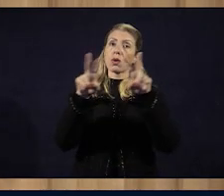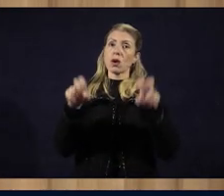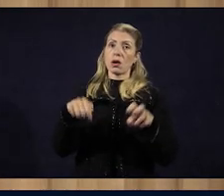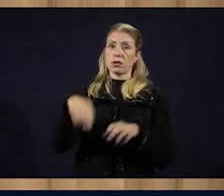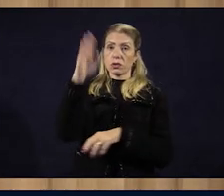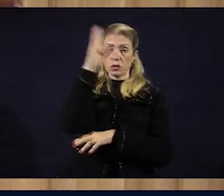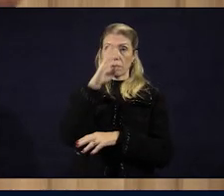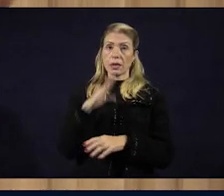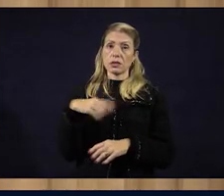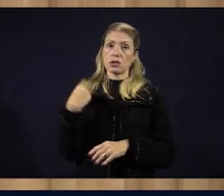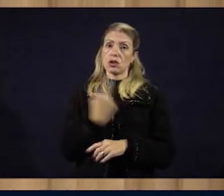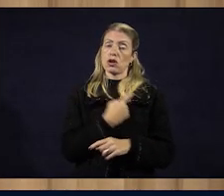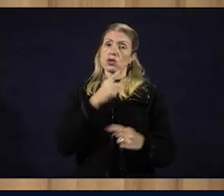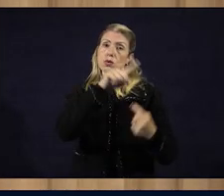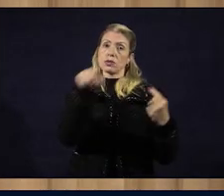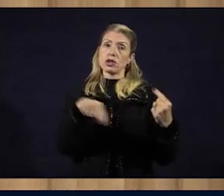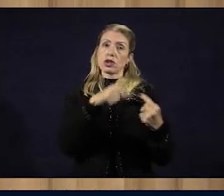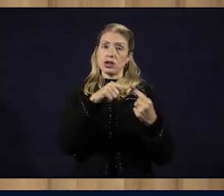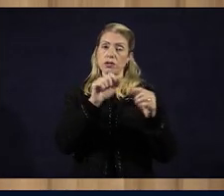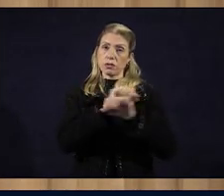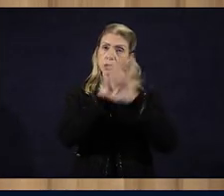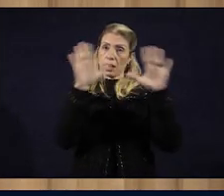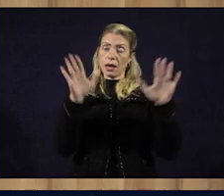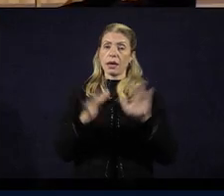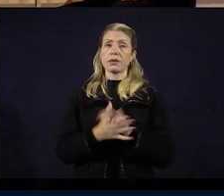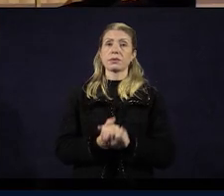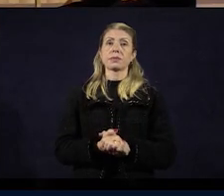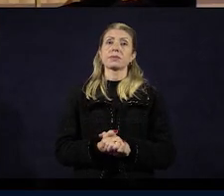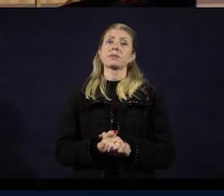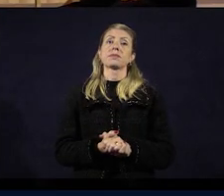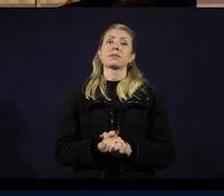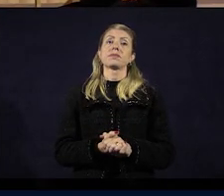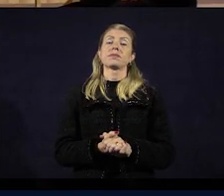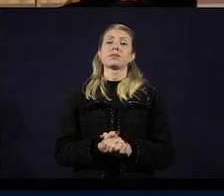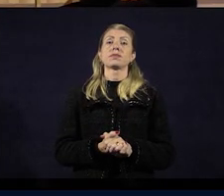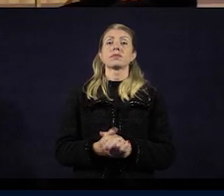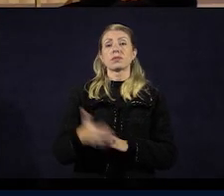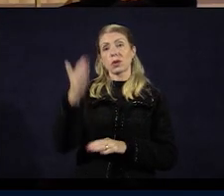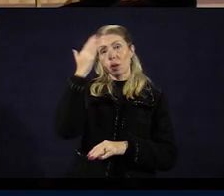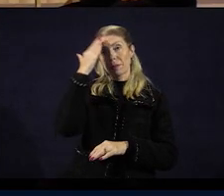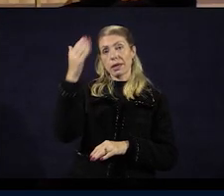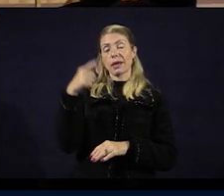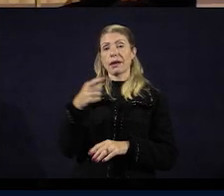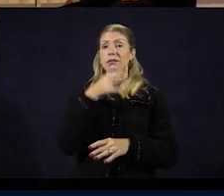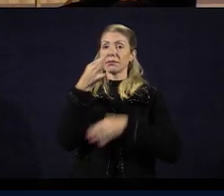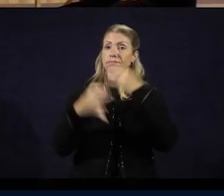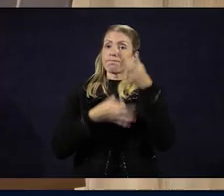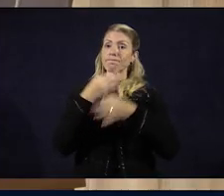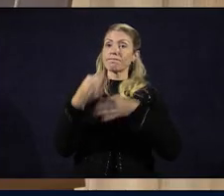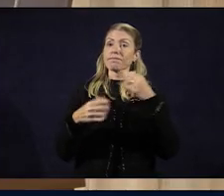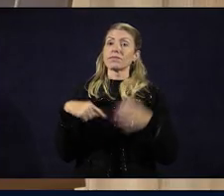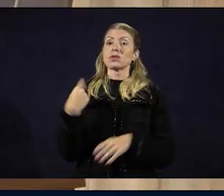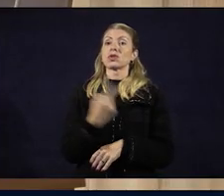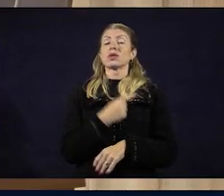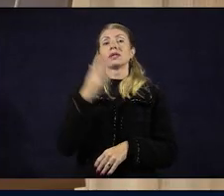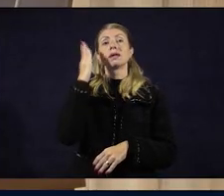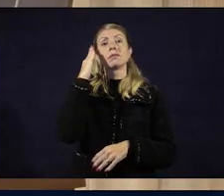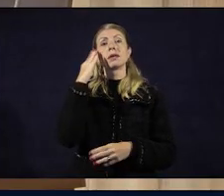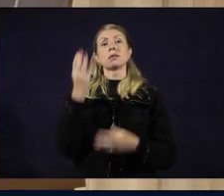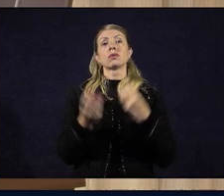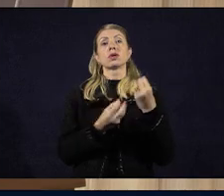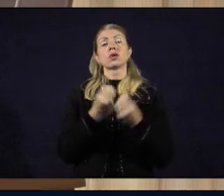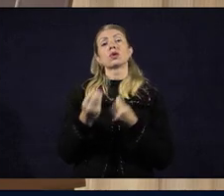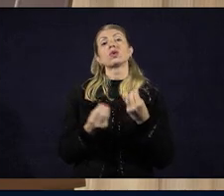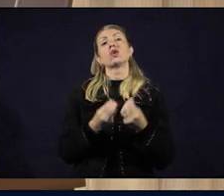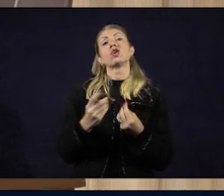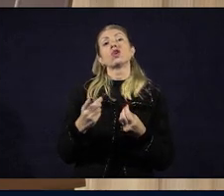essa é a nossa visão de forma bastante ampla. Lucas. Beto, obrigado. E acho que, né, ficou evidente, não dá para falar em